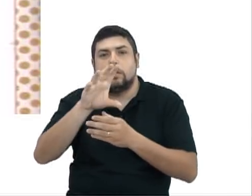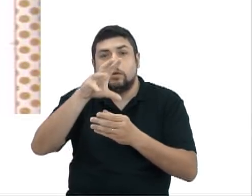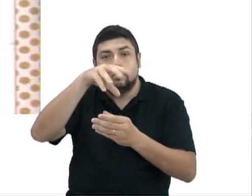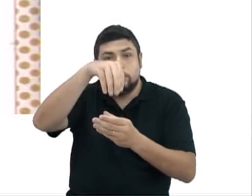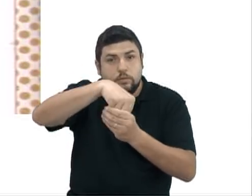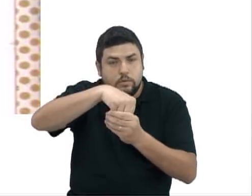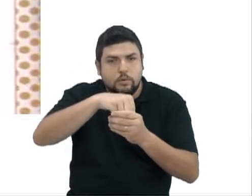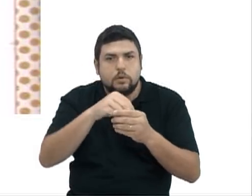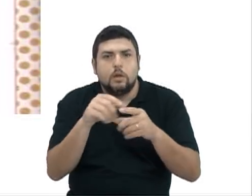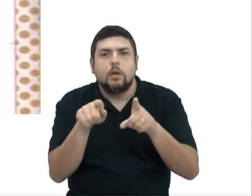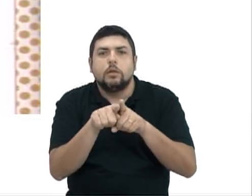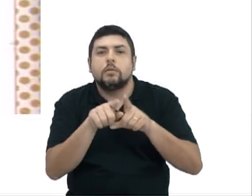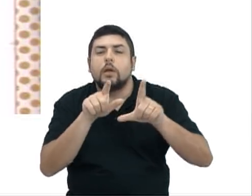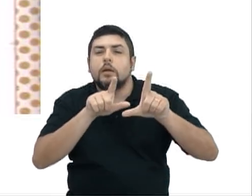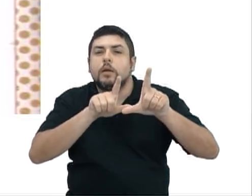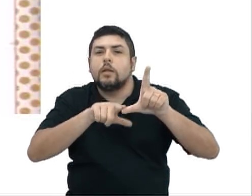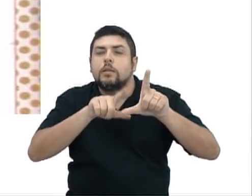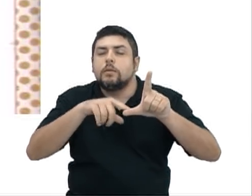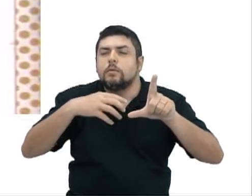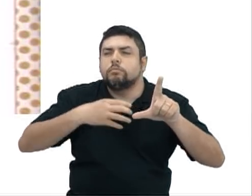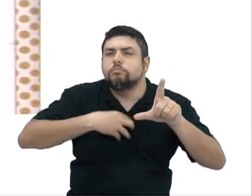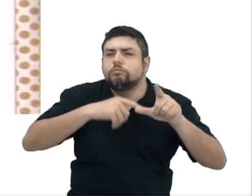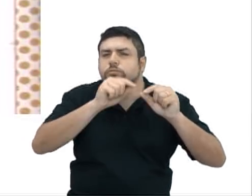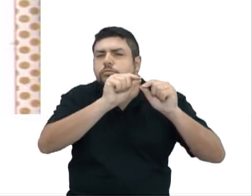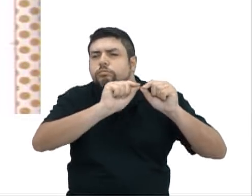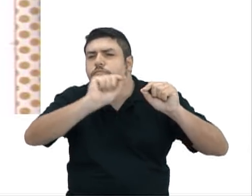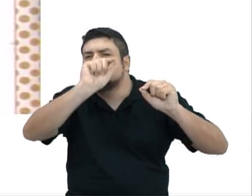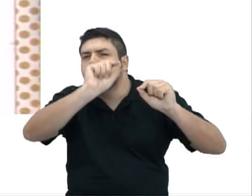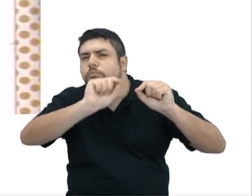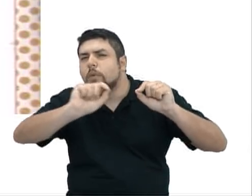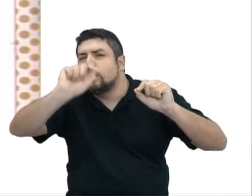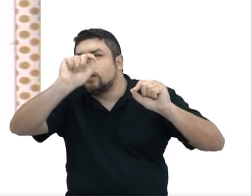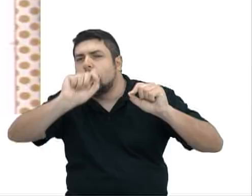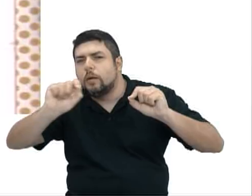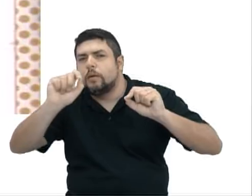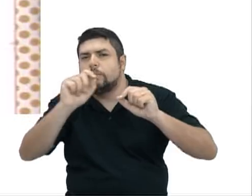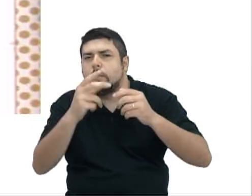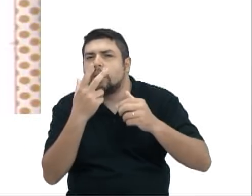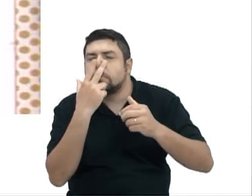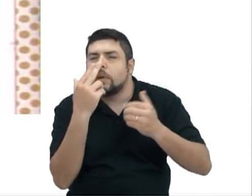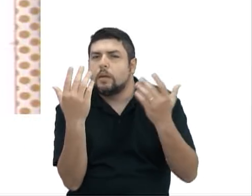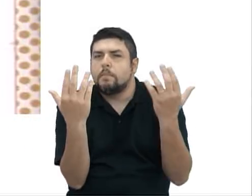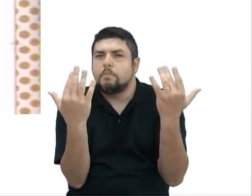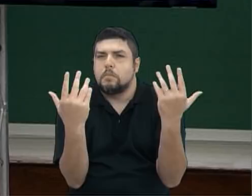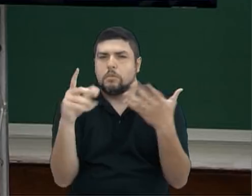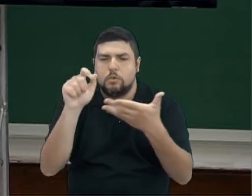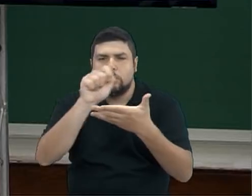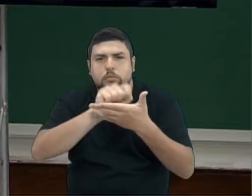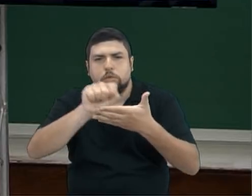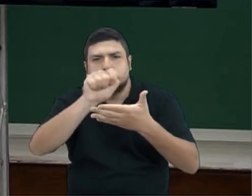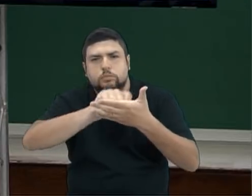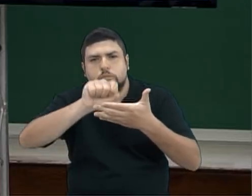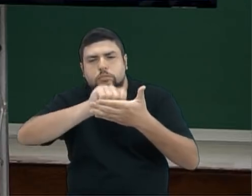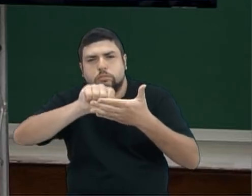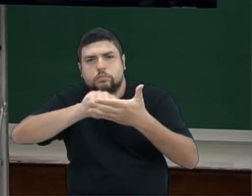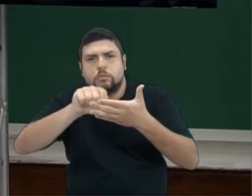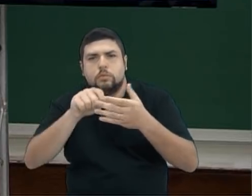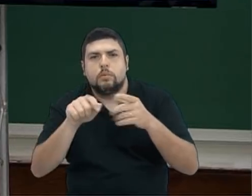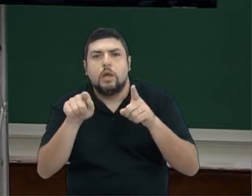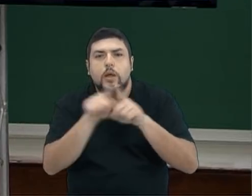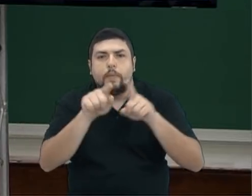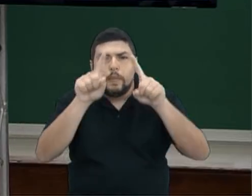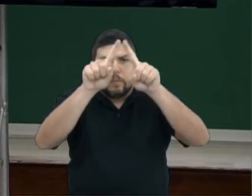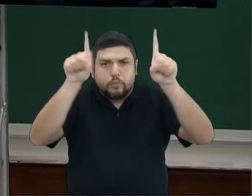e até aqueles adereços que as pessoas vão colocando, um bombom, tem pessoas que colocam uma flor, né,